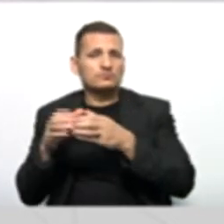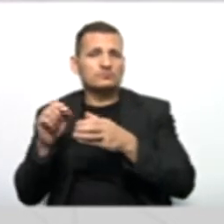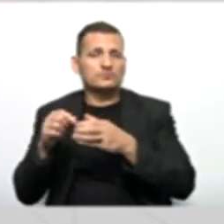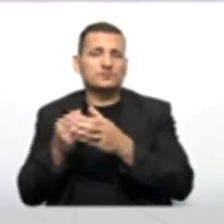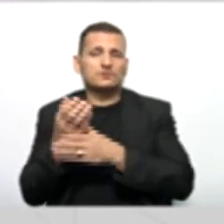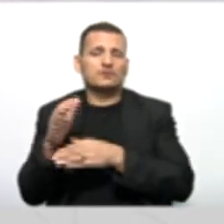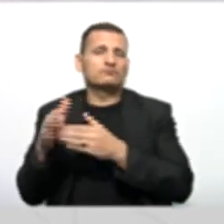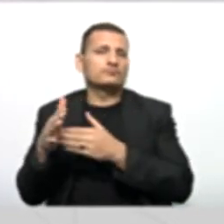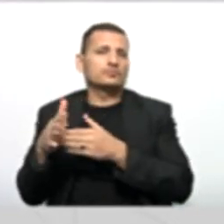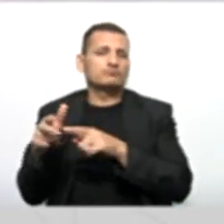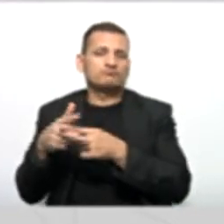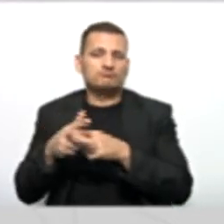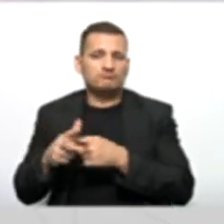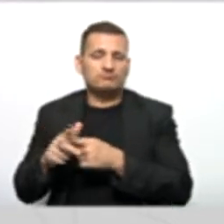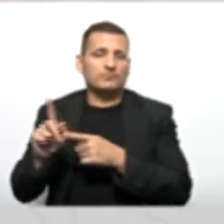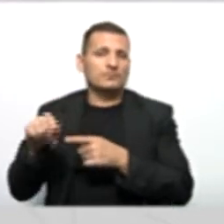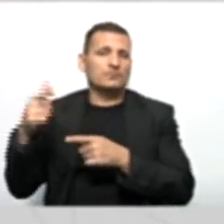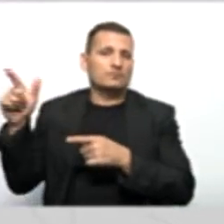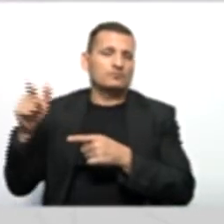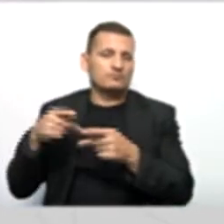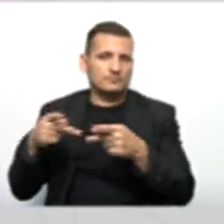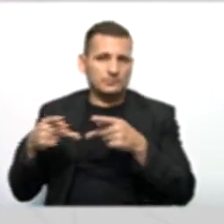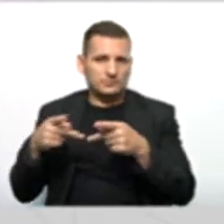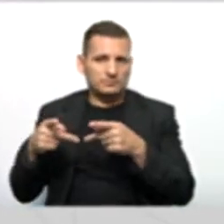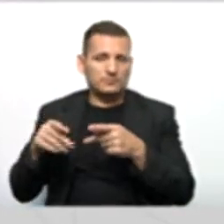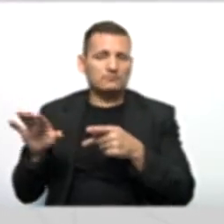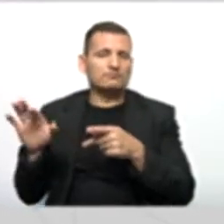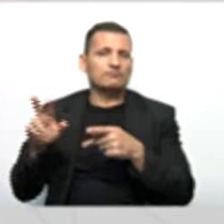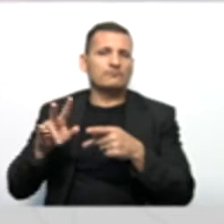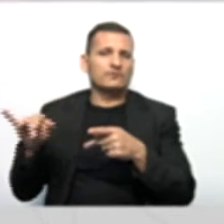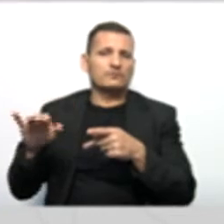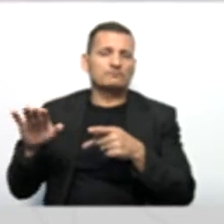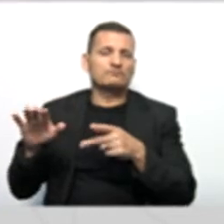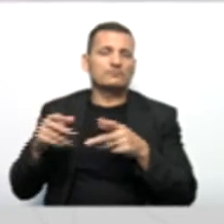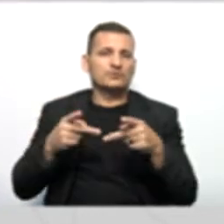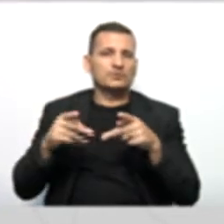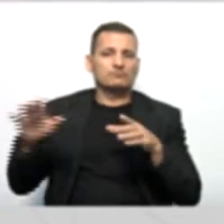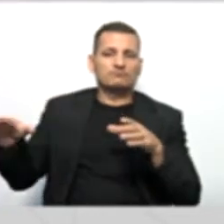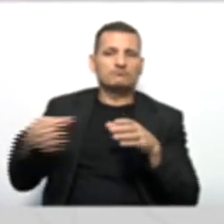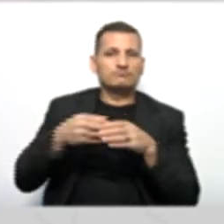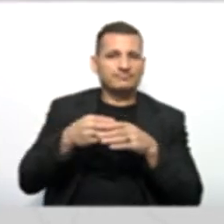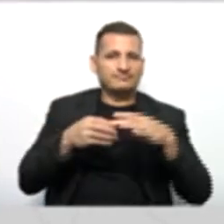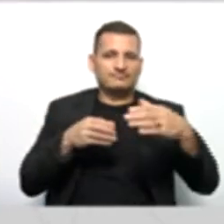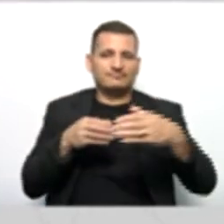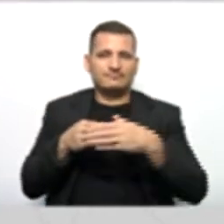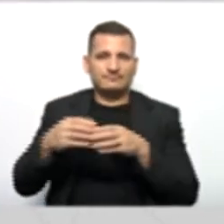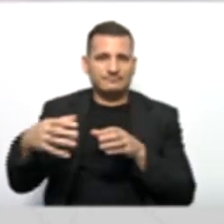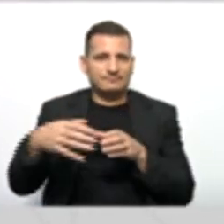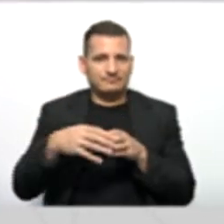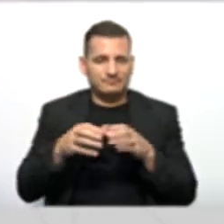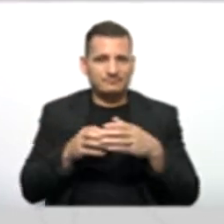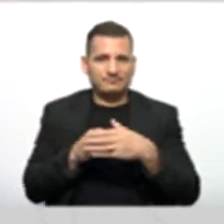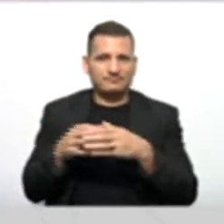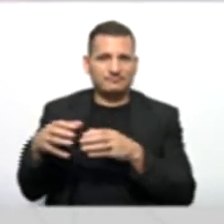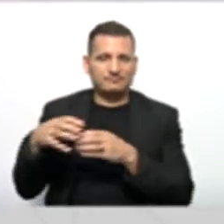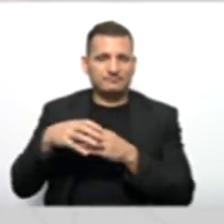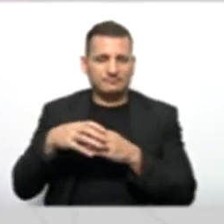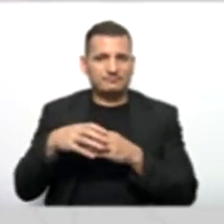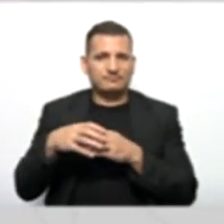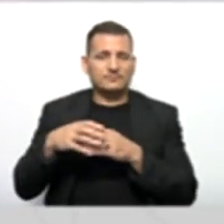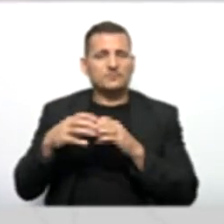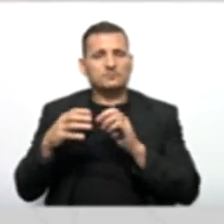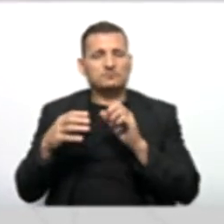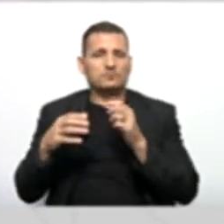motor do automóvel. É um outro projeto. Ele vai se juntar com o projeto ali para o meu produto, que é o automóvel em si. Assim como pode ter uma outra